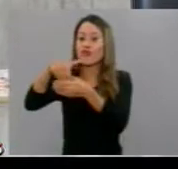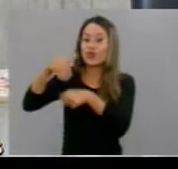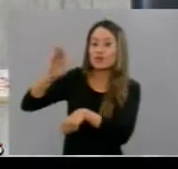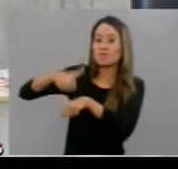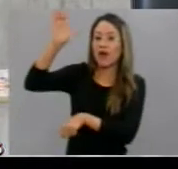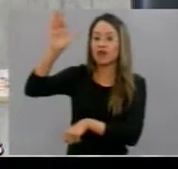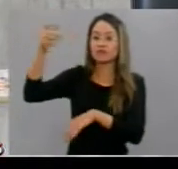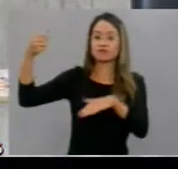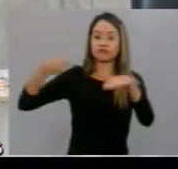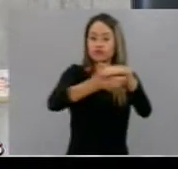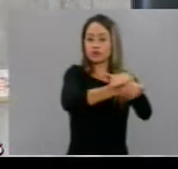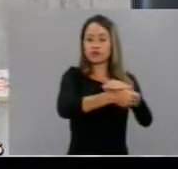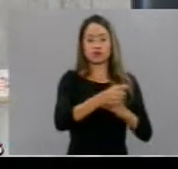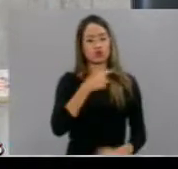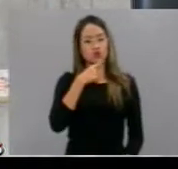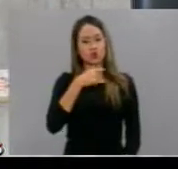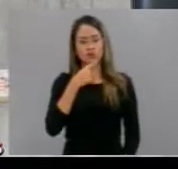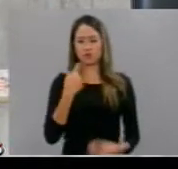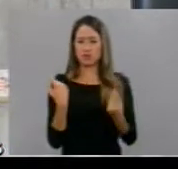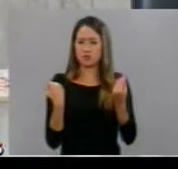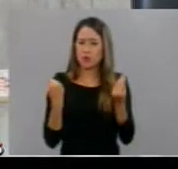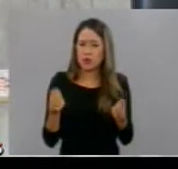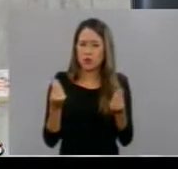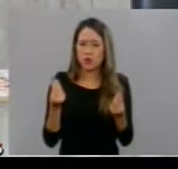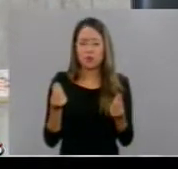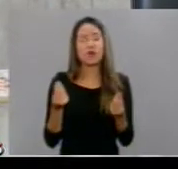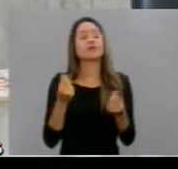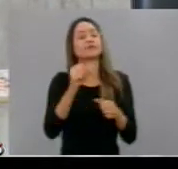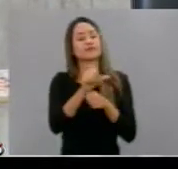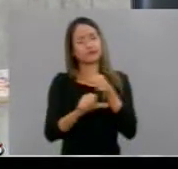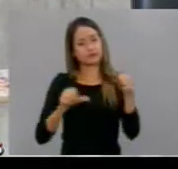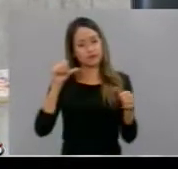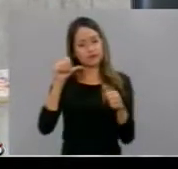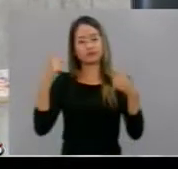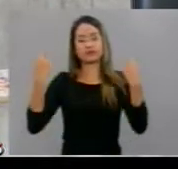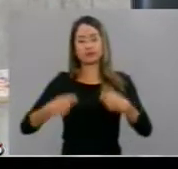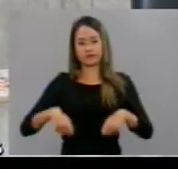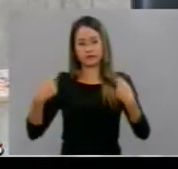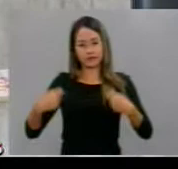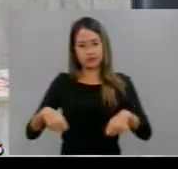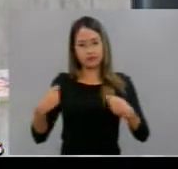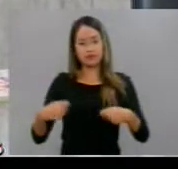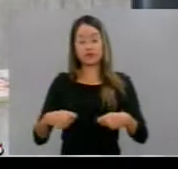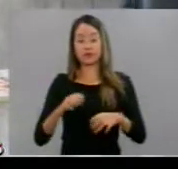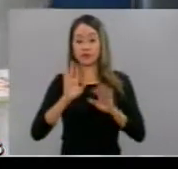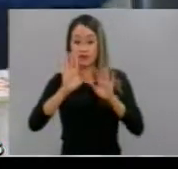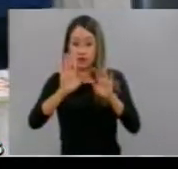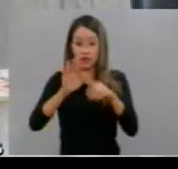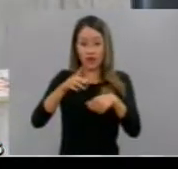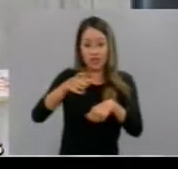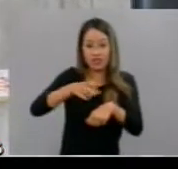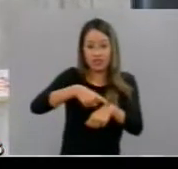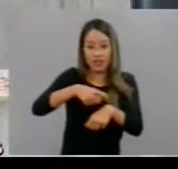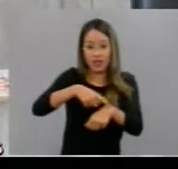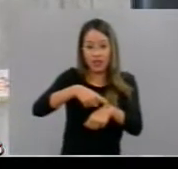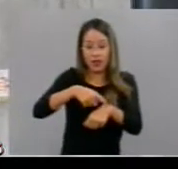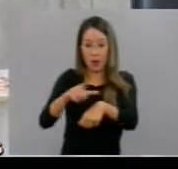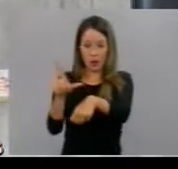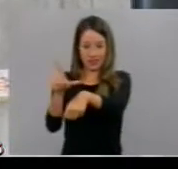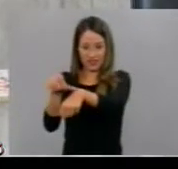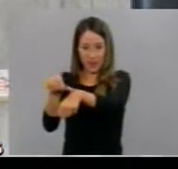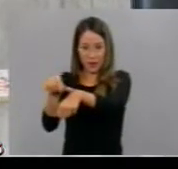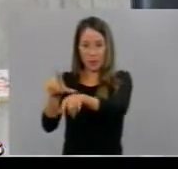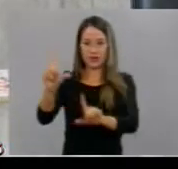votos sendo efetivo. Isso precisa ser mudado, e, inclusive, acrescento, deputado, que o tempo de televisão, o tempo